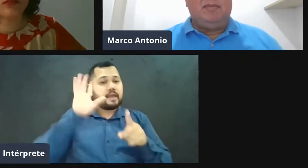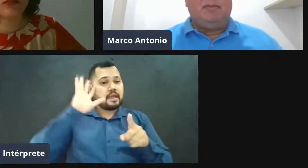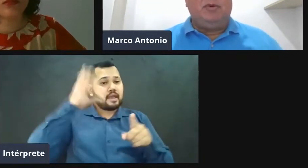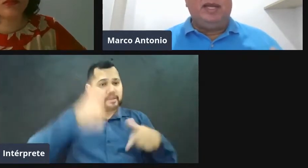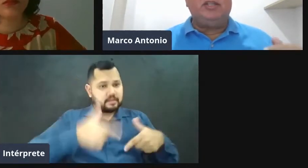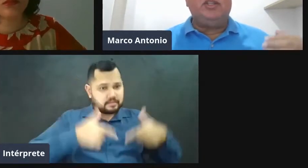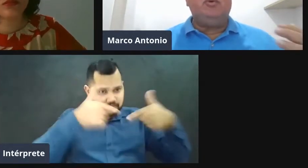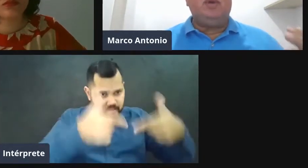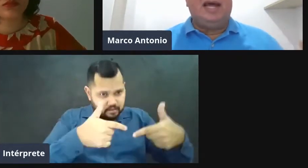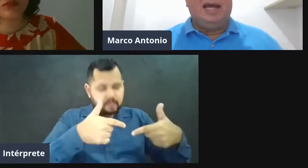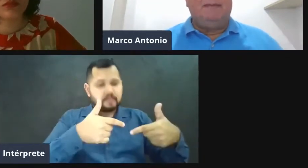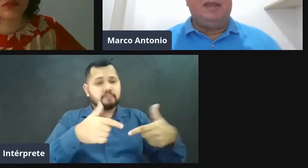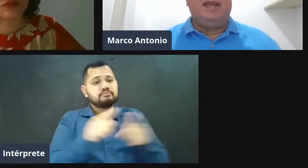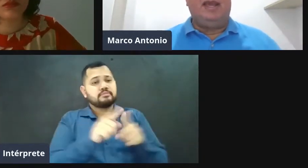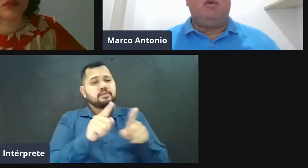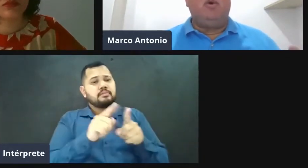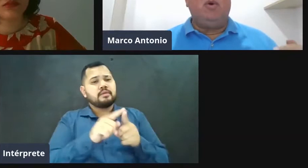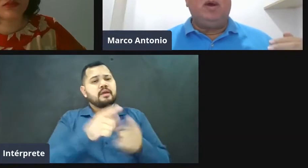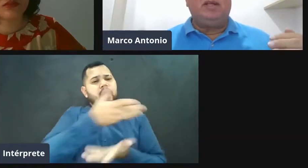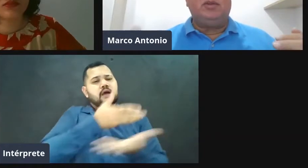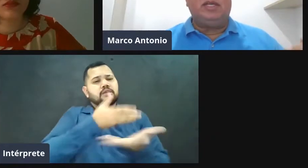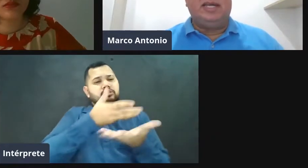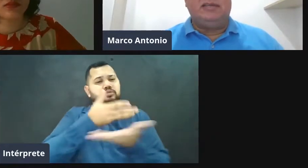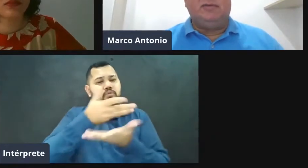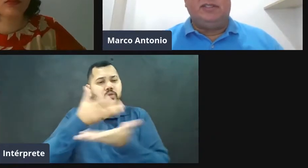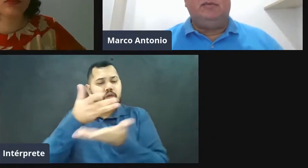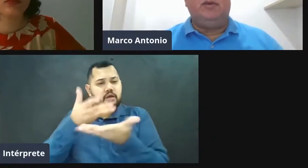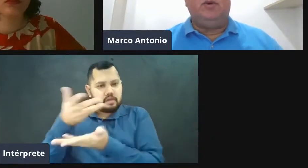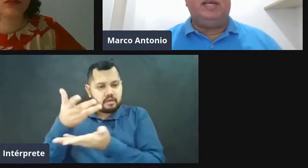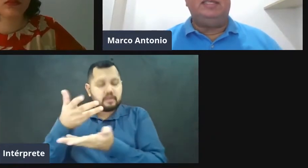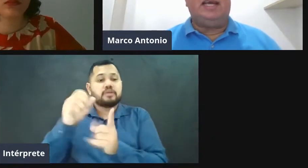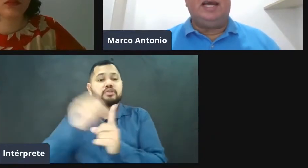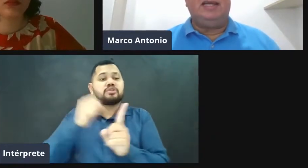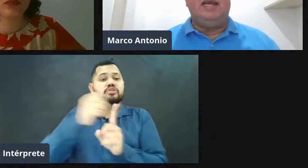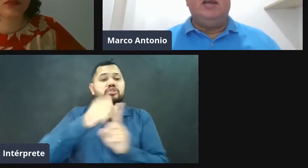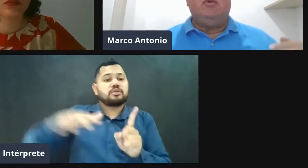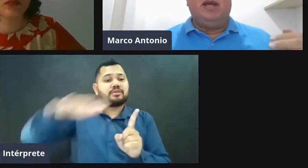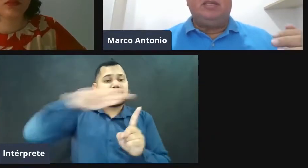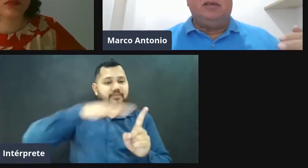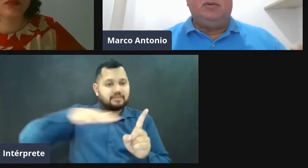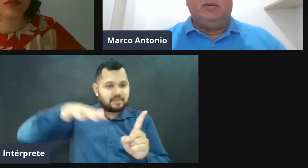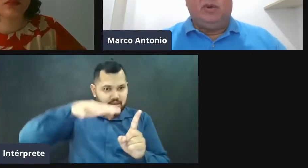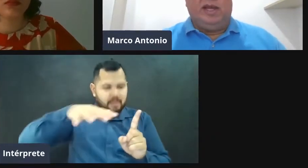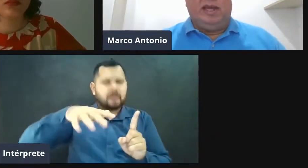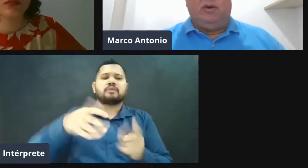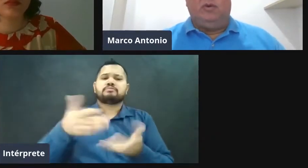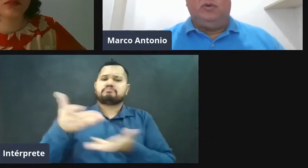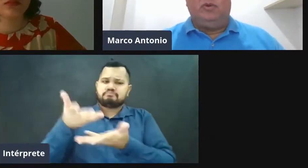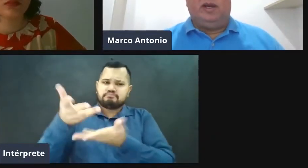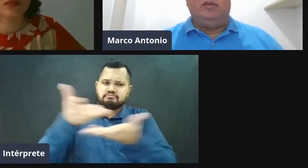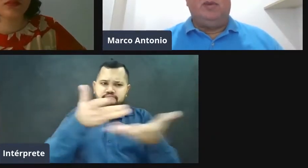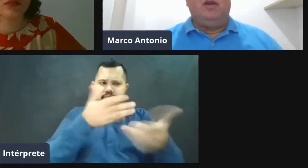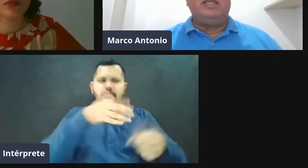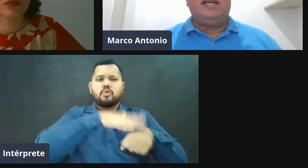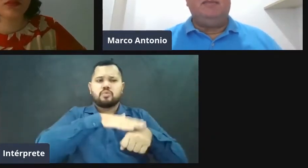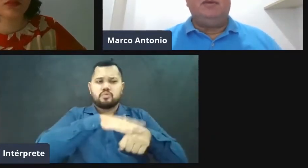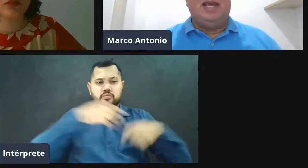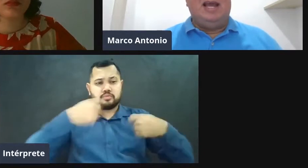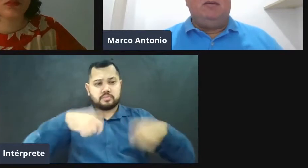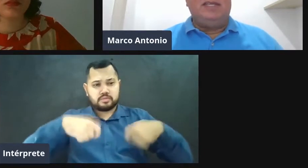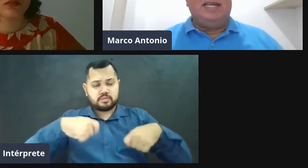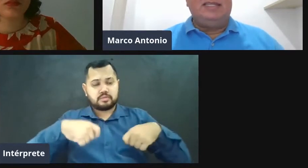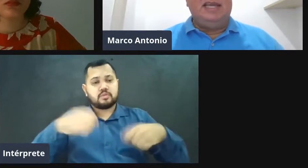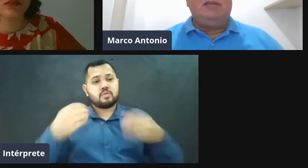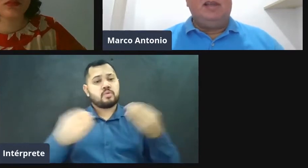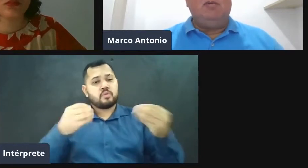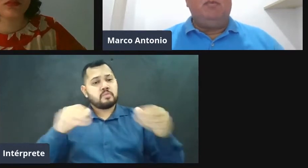que ter autonomia para poder articular com a sociedade civil organizada quais são os melhores